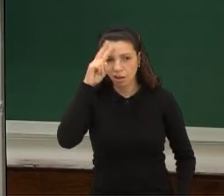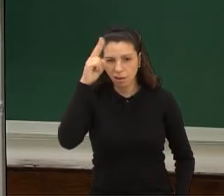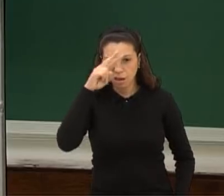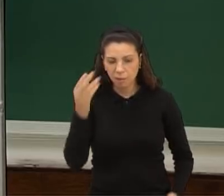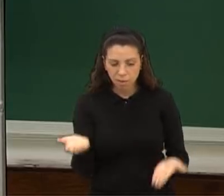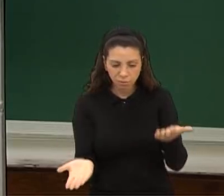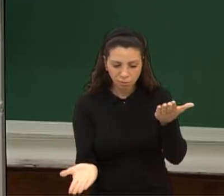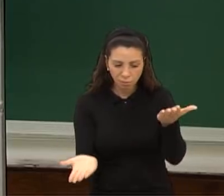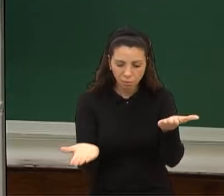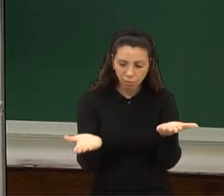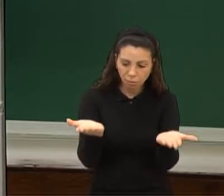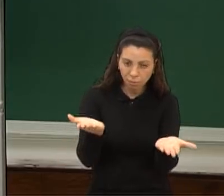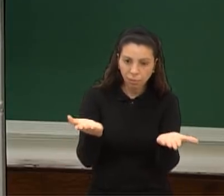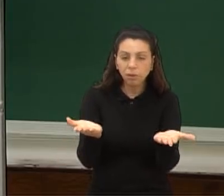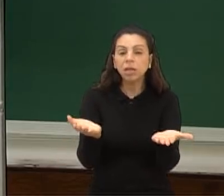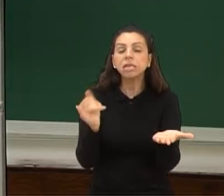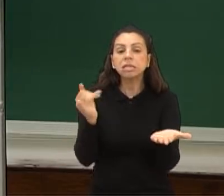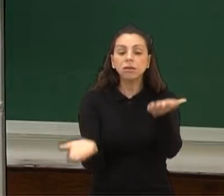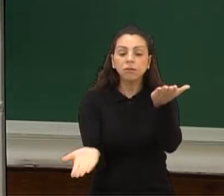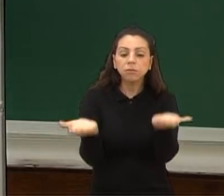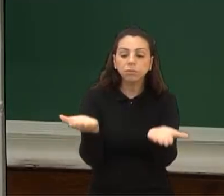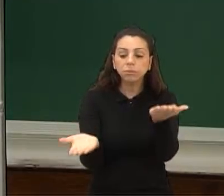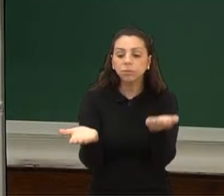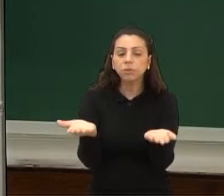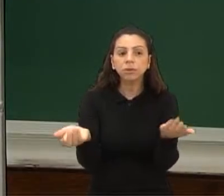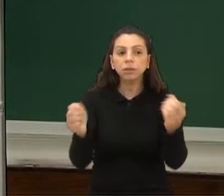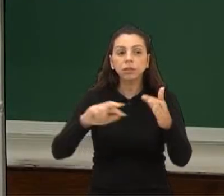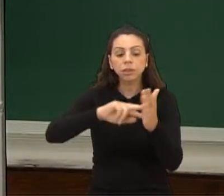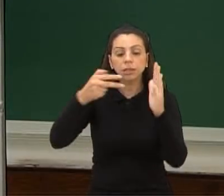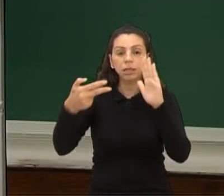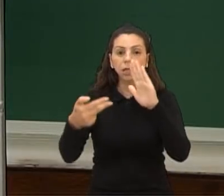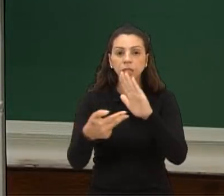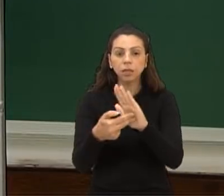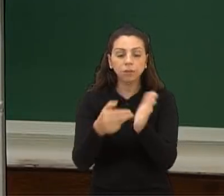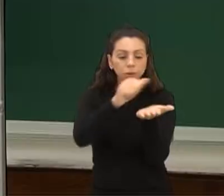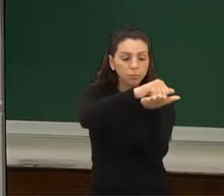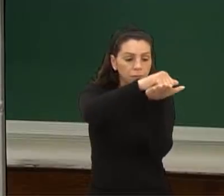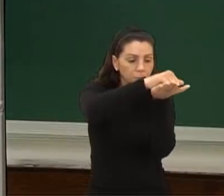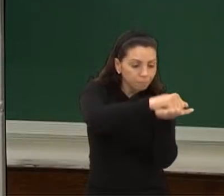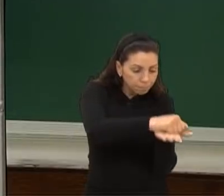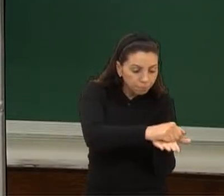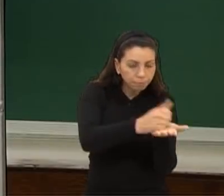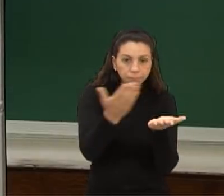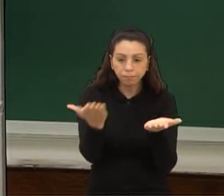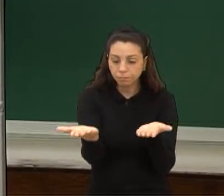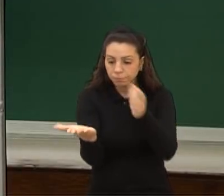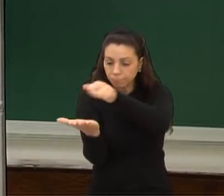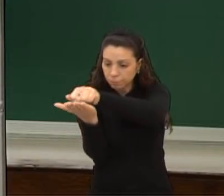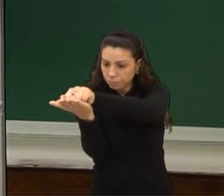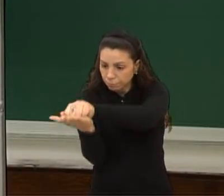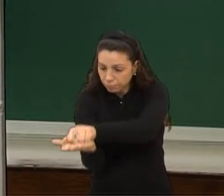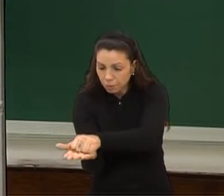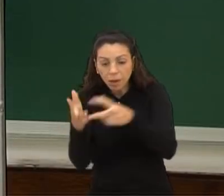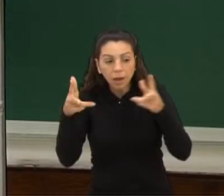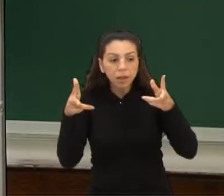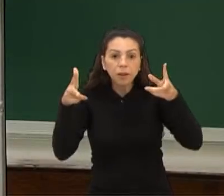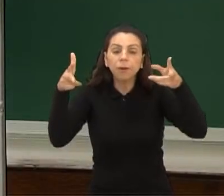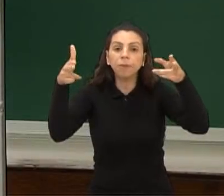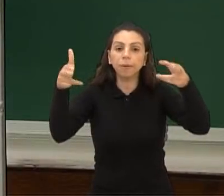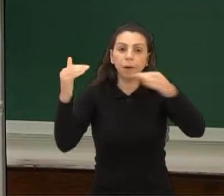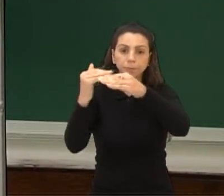Vamos lá? Então, para resolver esse exercício, a professora utilizou um recurso lá da aula anterior,